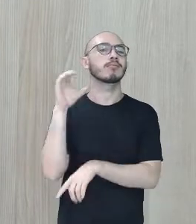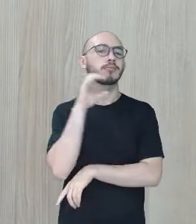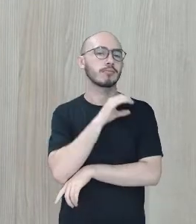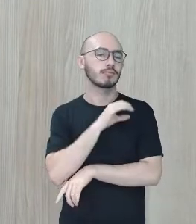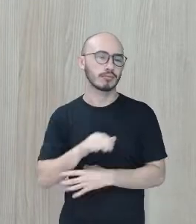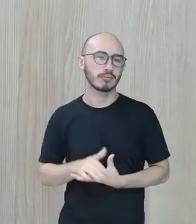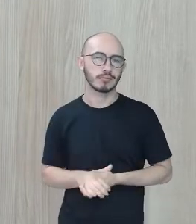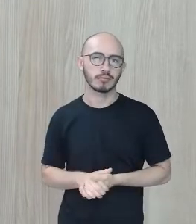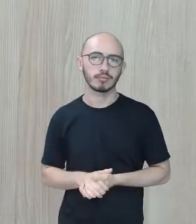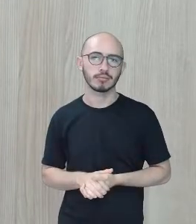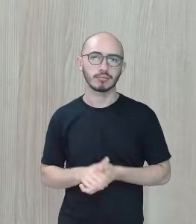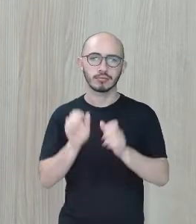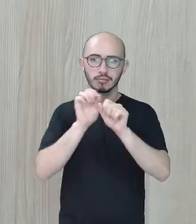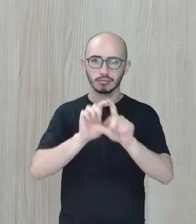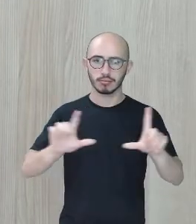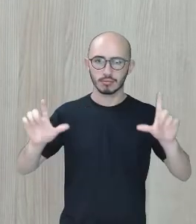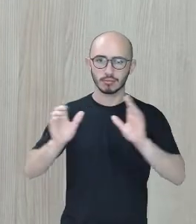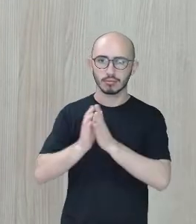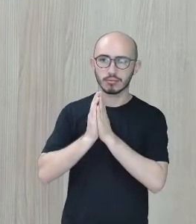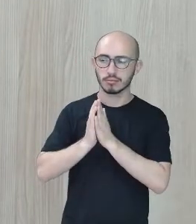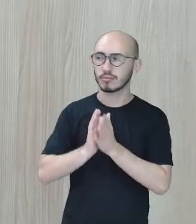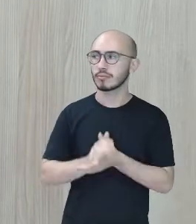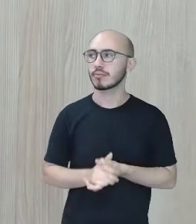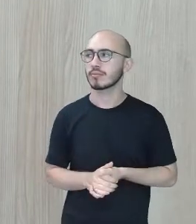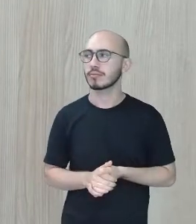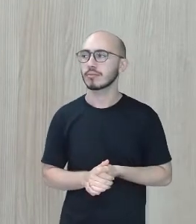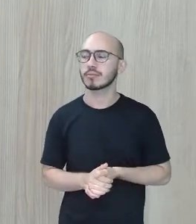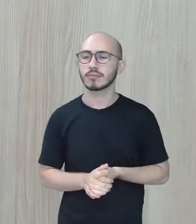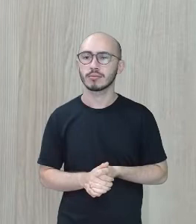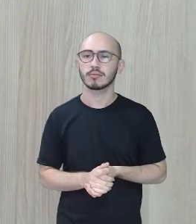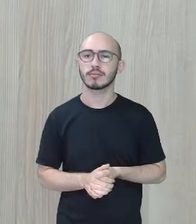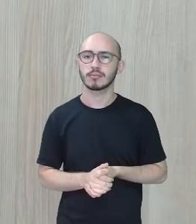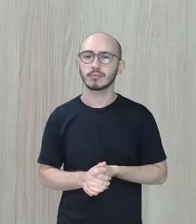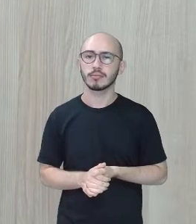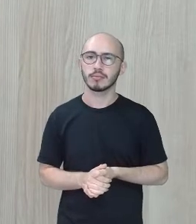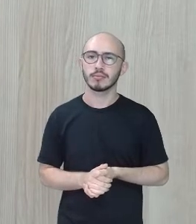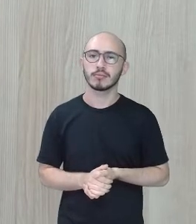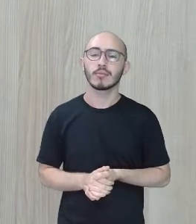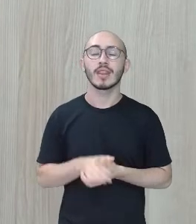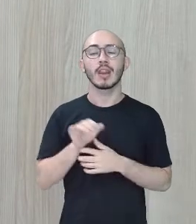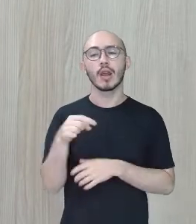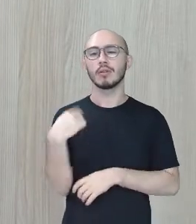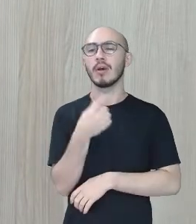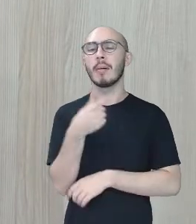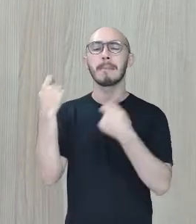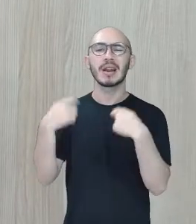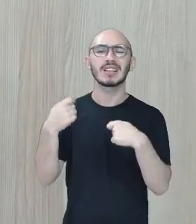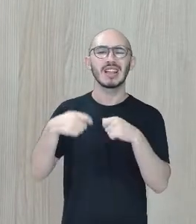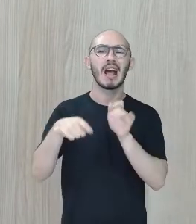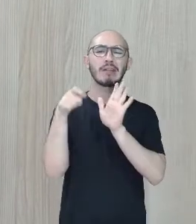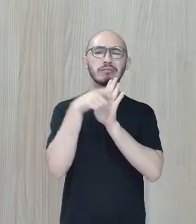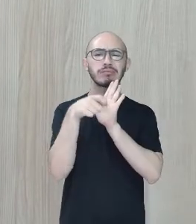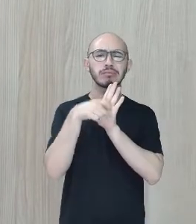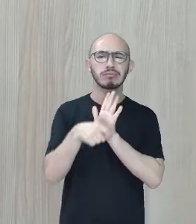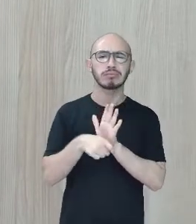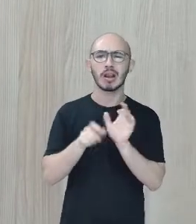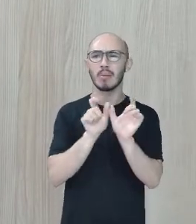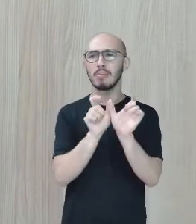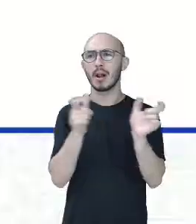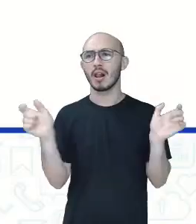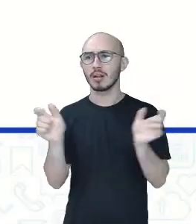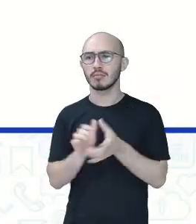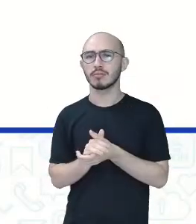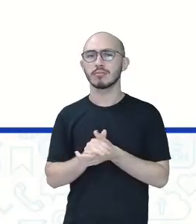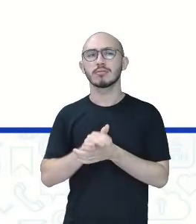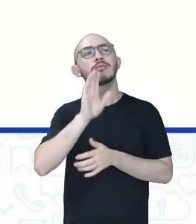Ao invés... Billy, tu pode deixar grandão aí, por favor? Ao invés da gente precisar escrever a sequência inteira, acho que ele não entendeu.